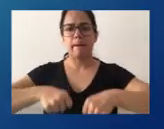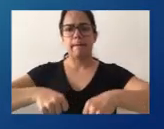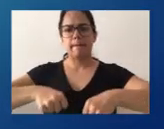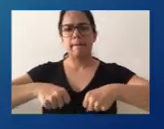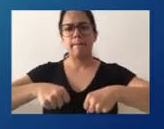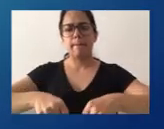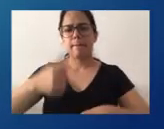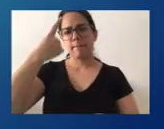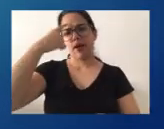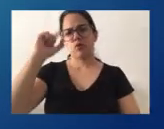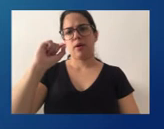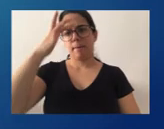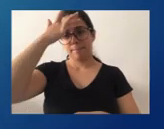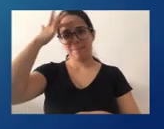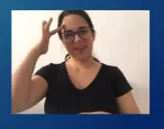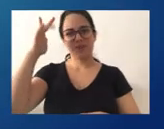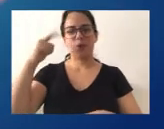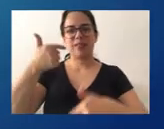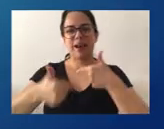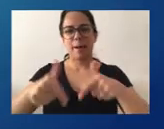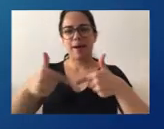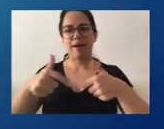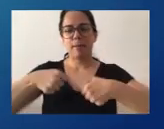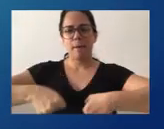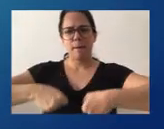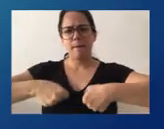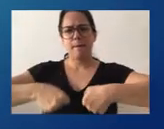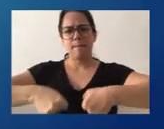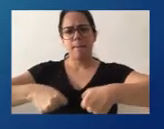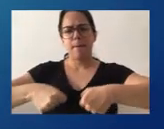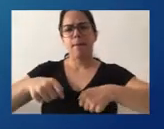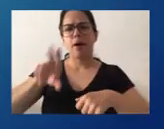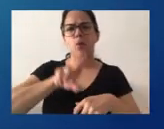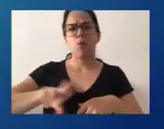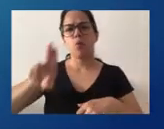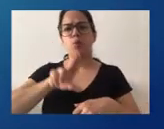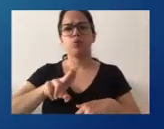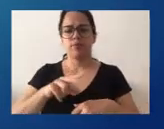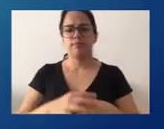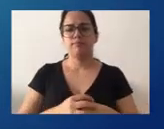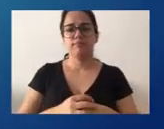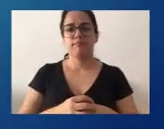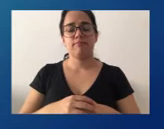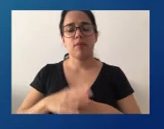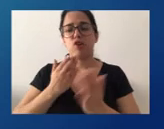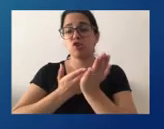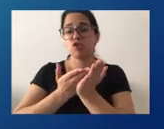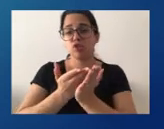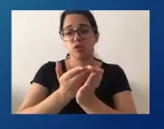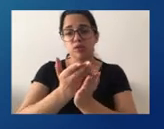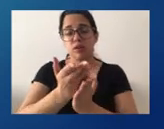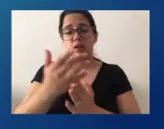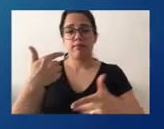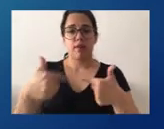tem esse tipo de atividade, né, como ela é submetida à vibração durante o seu período aí de